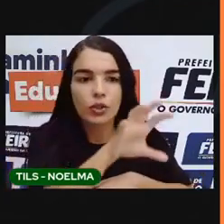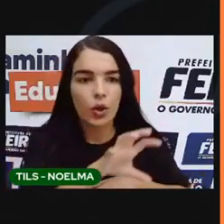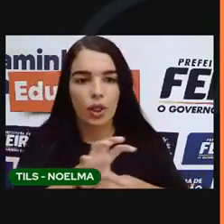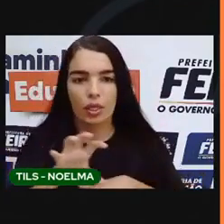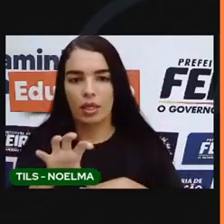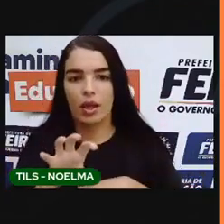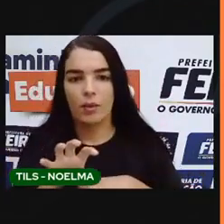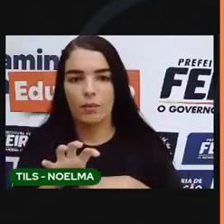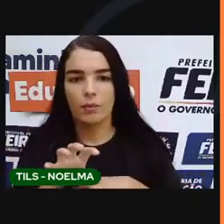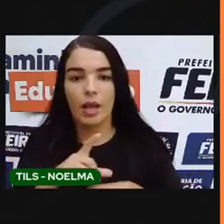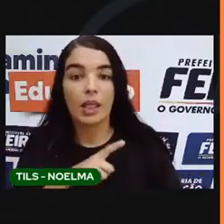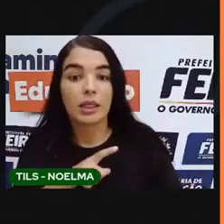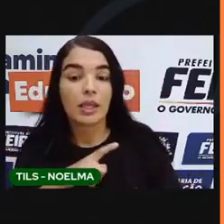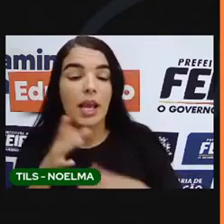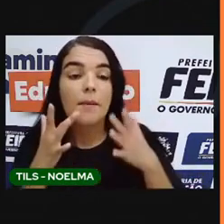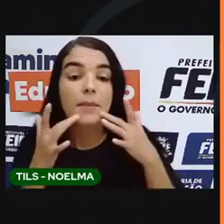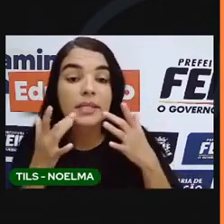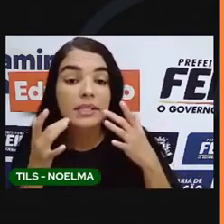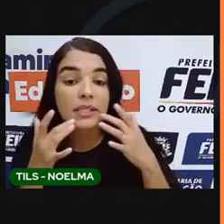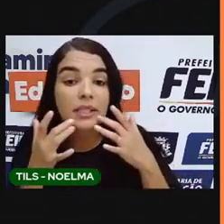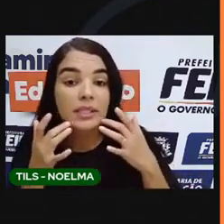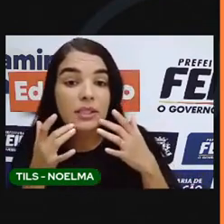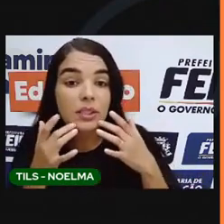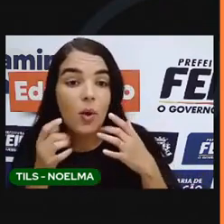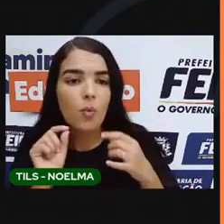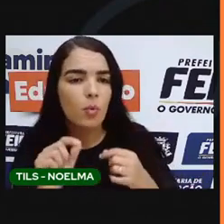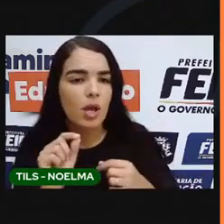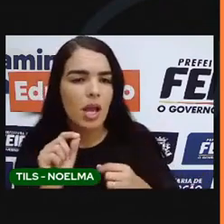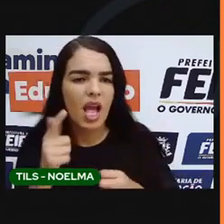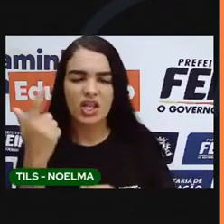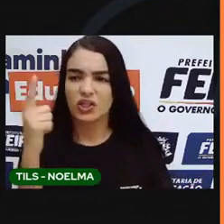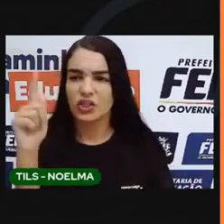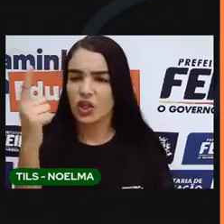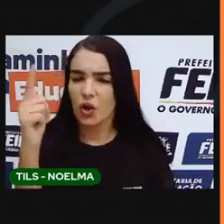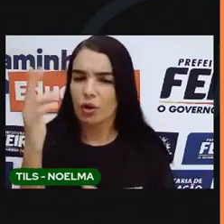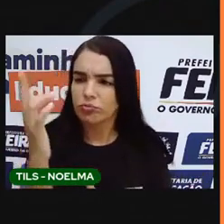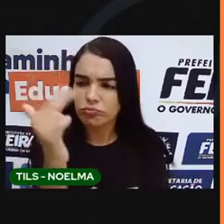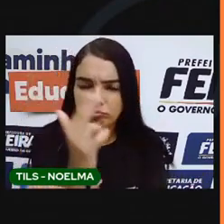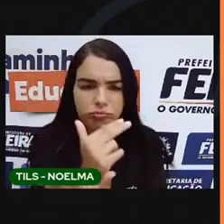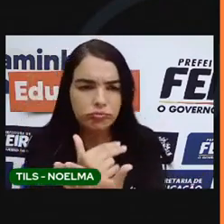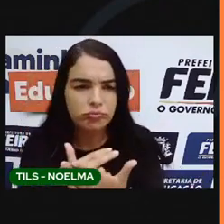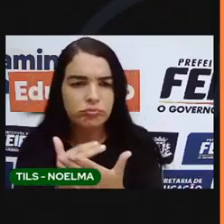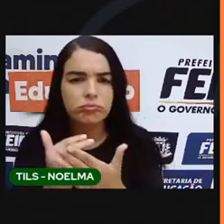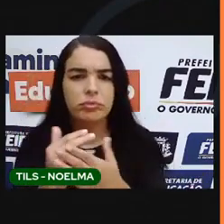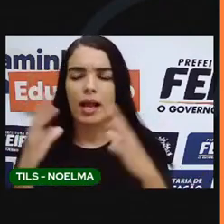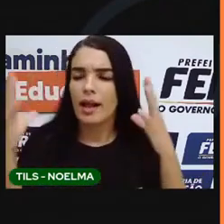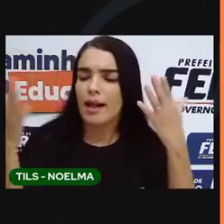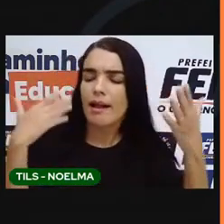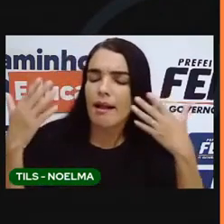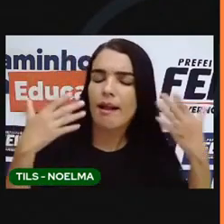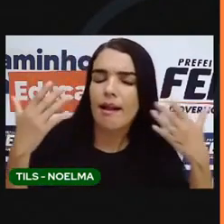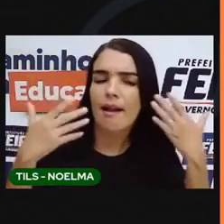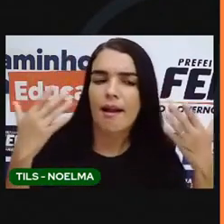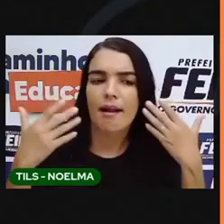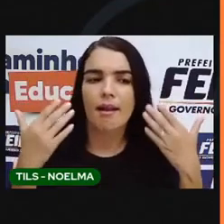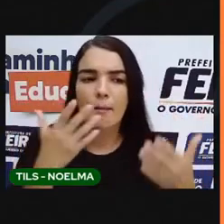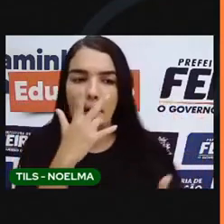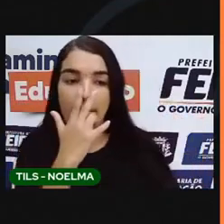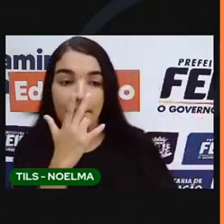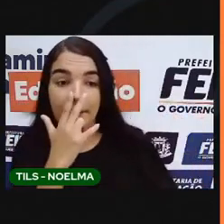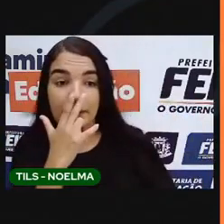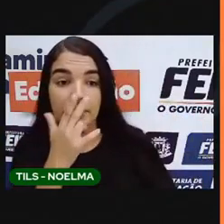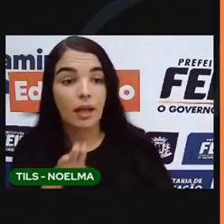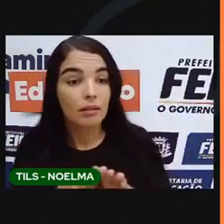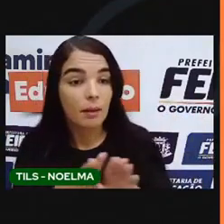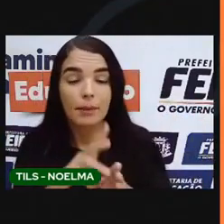regional, apresentando assim condições de geologia, climas semelhantes e que historicamente